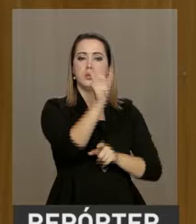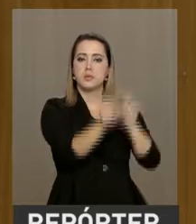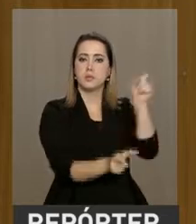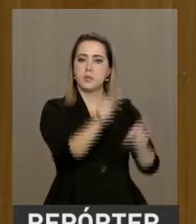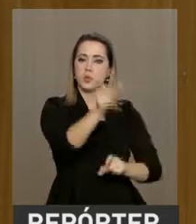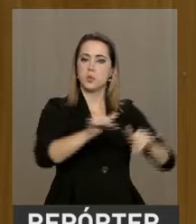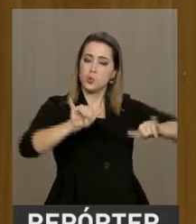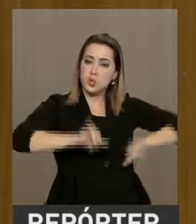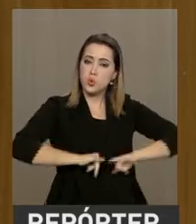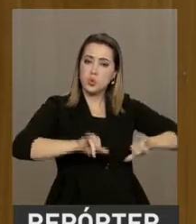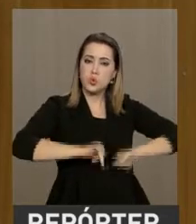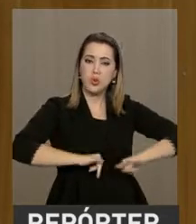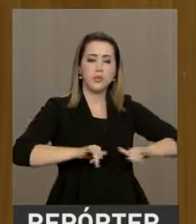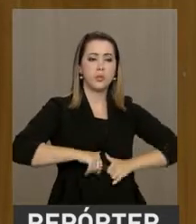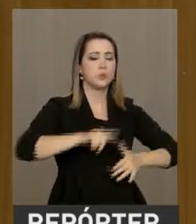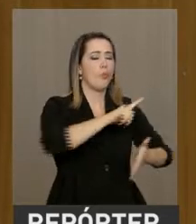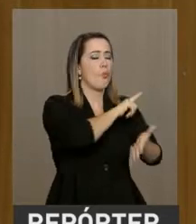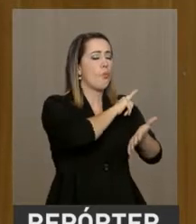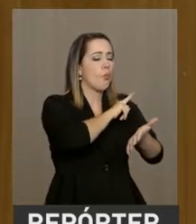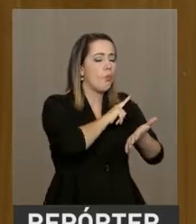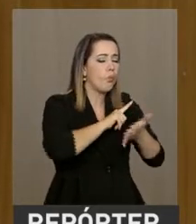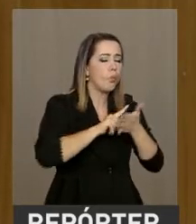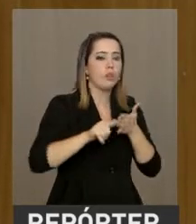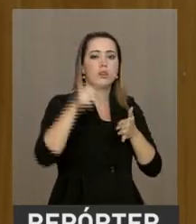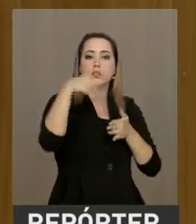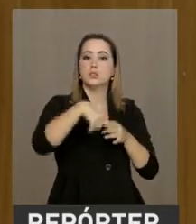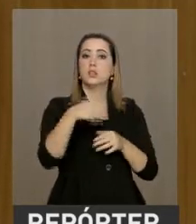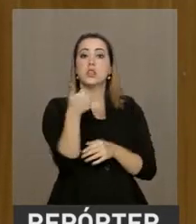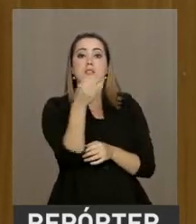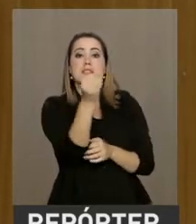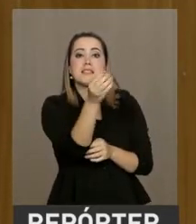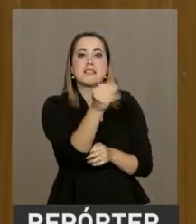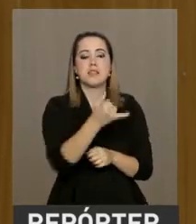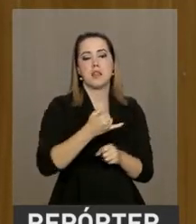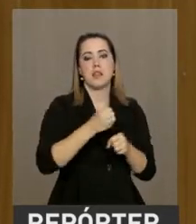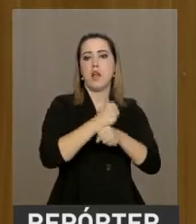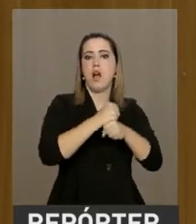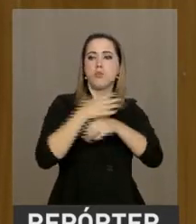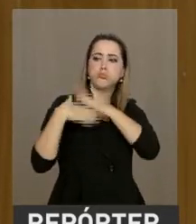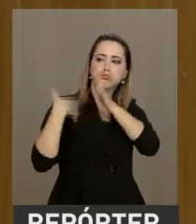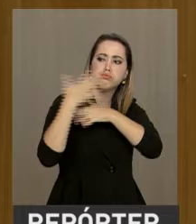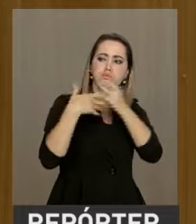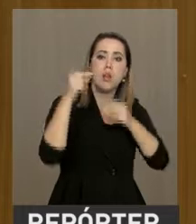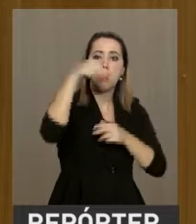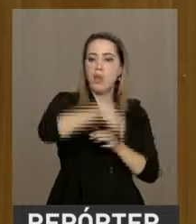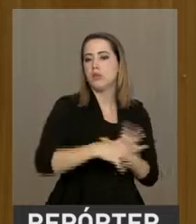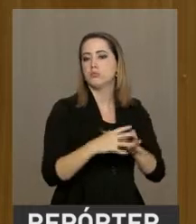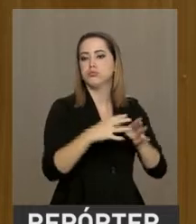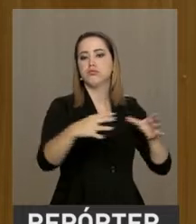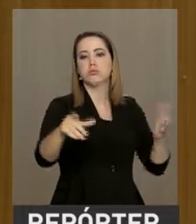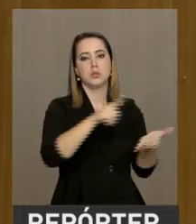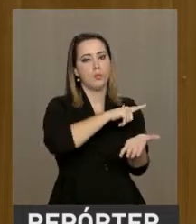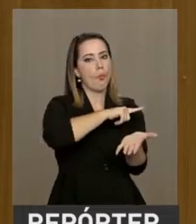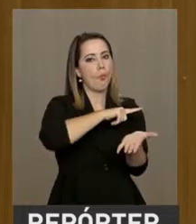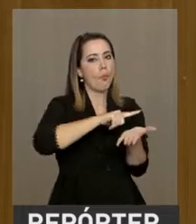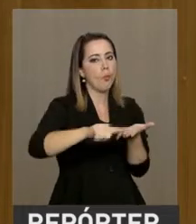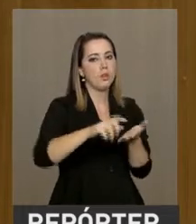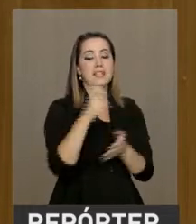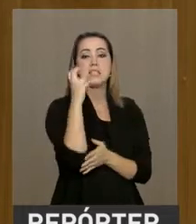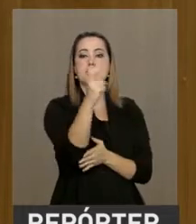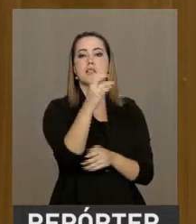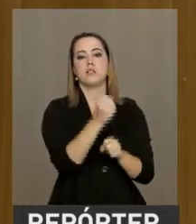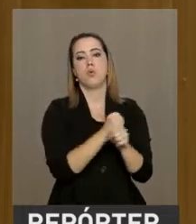com a maior estiagem já vista nos últimos cem anos nós estamos falando de mais de cinco anos de